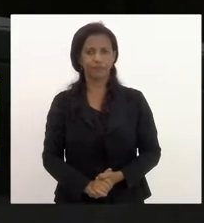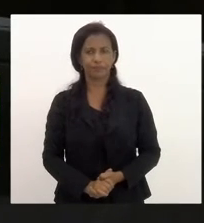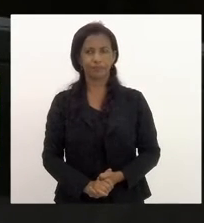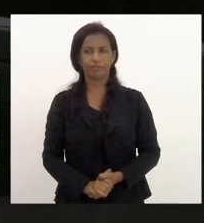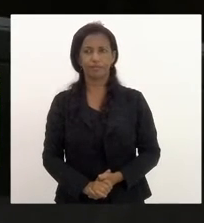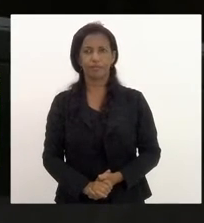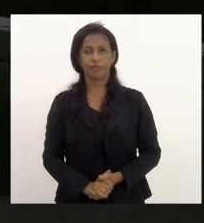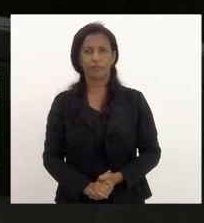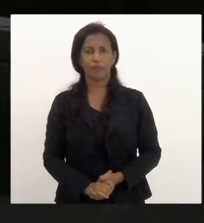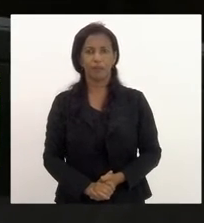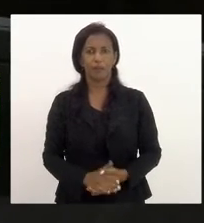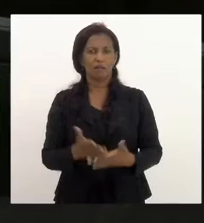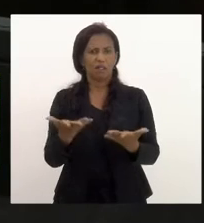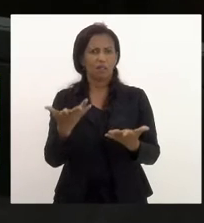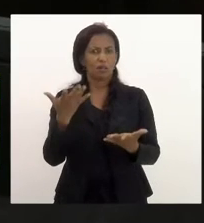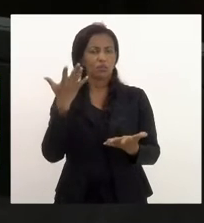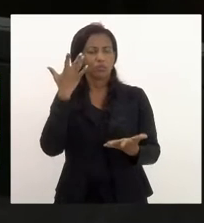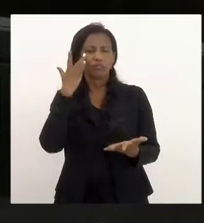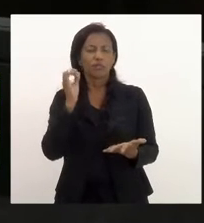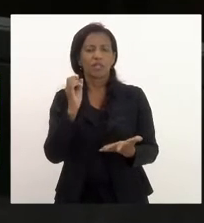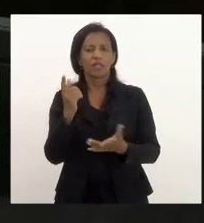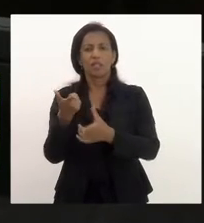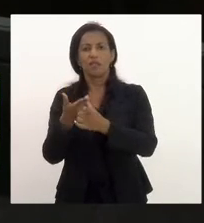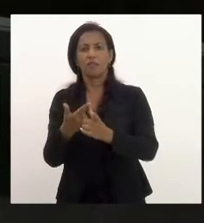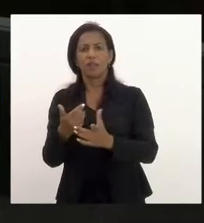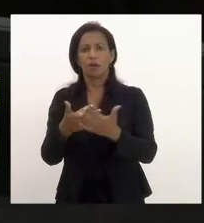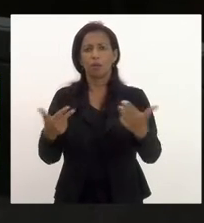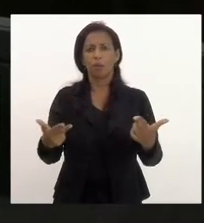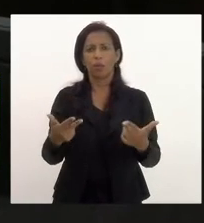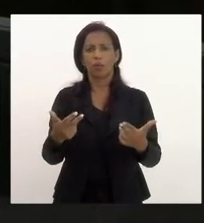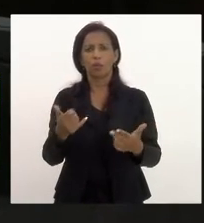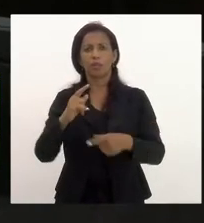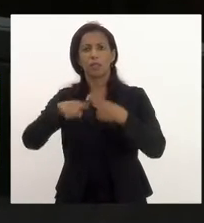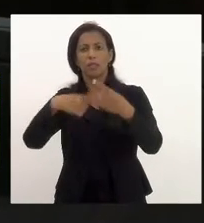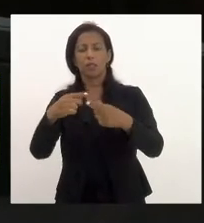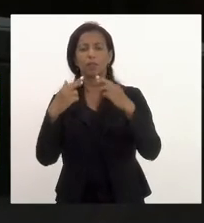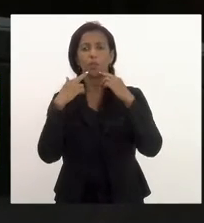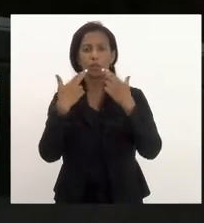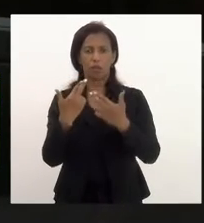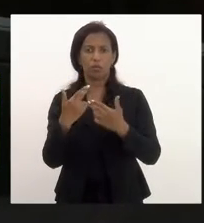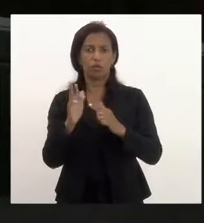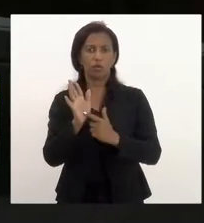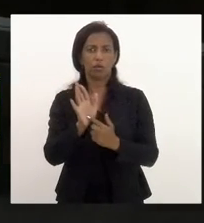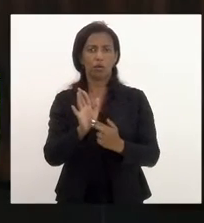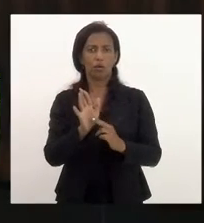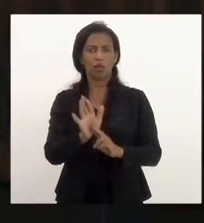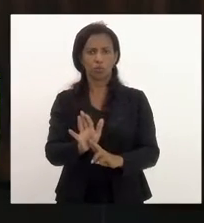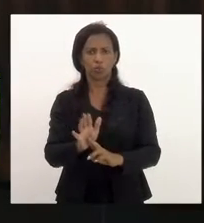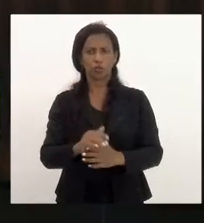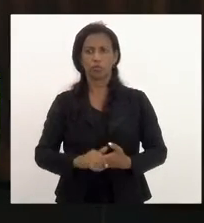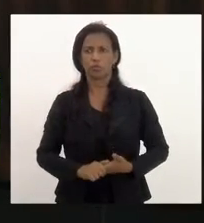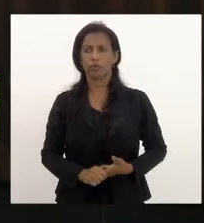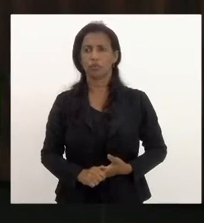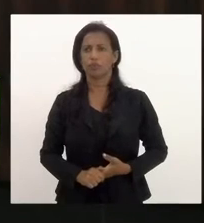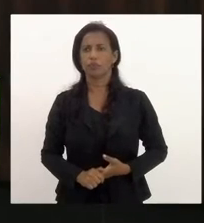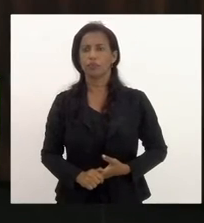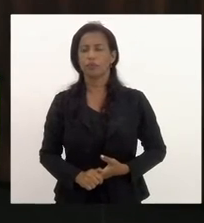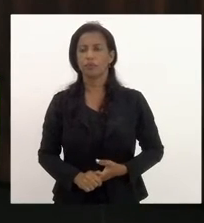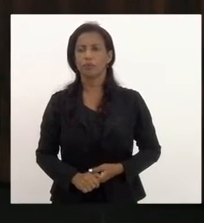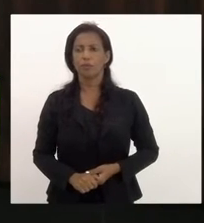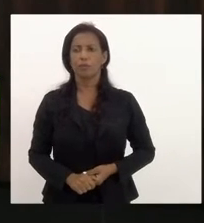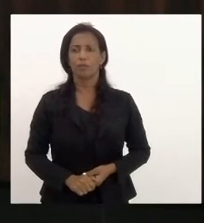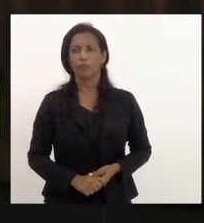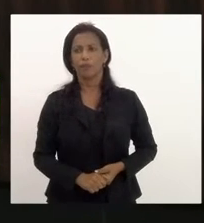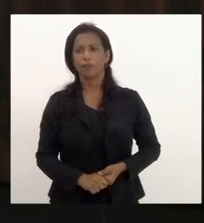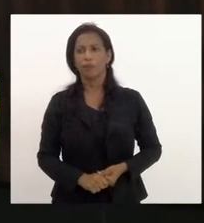que era isso eu fiquei devendo alguma coisa me disponibilizo depois da sessão para poder responder queria chamar aqui